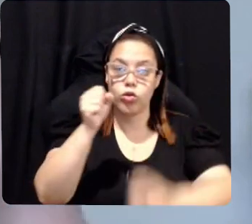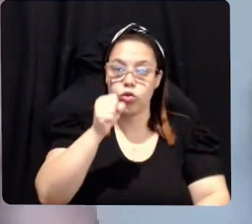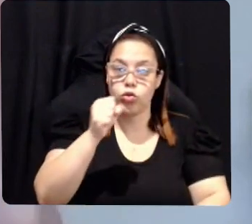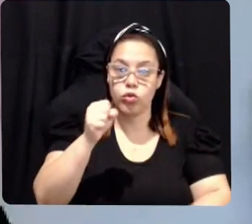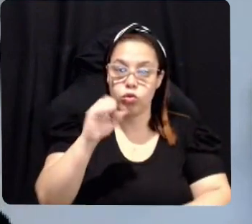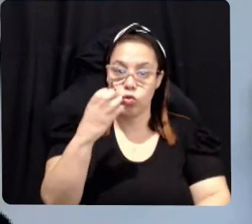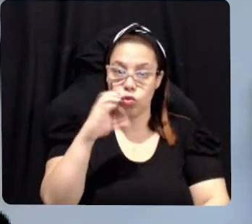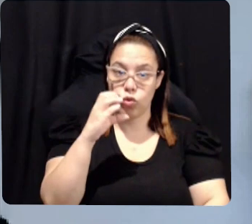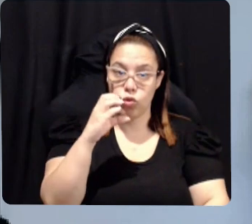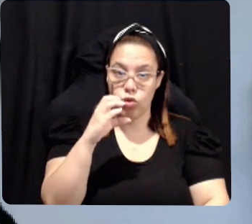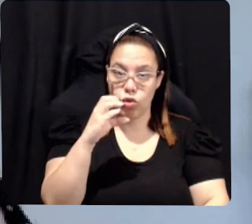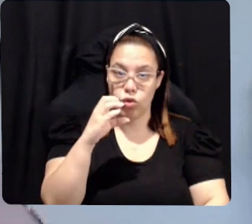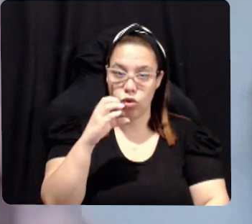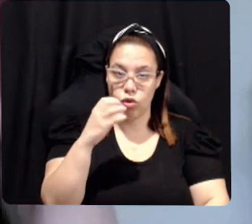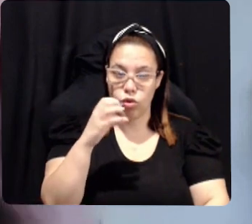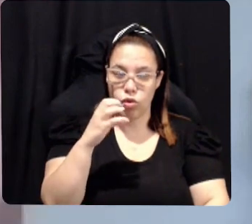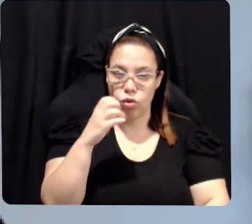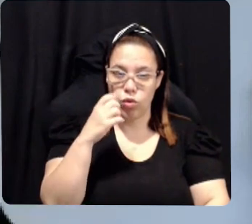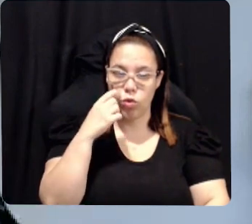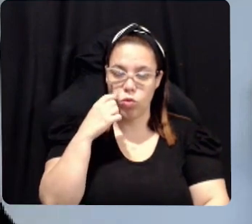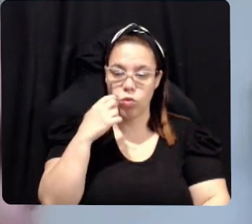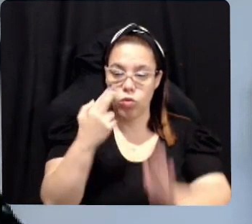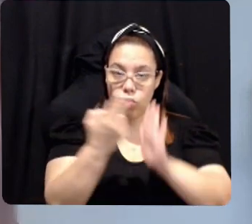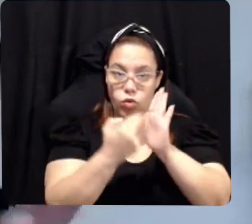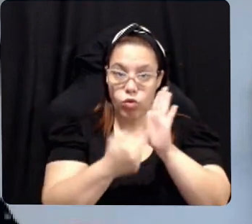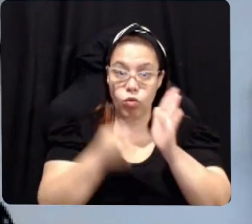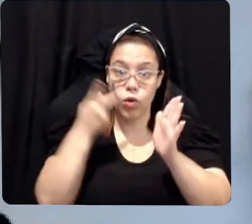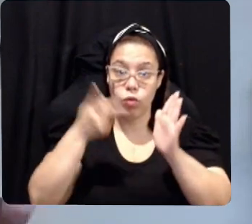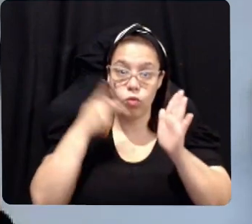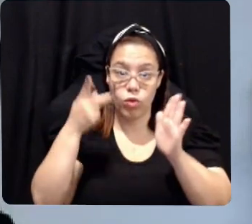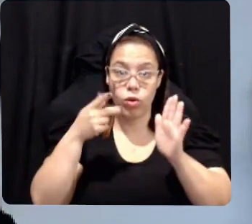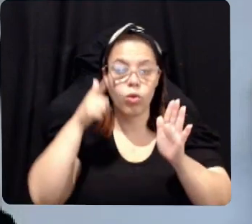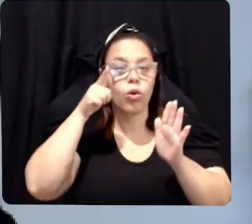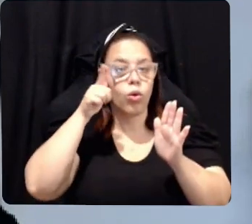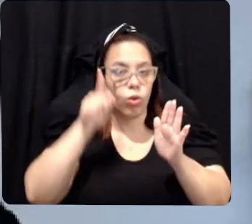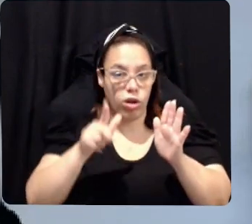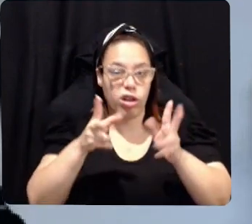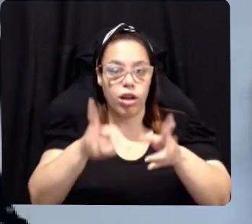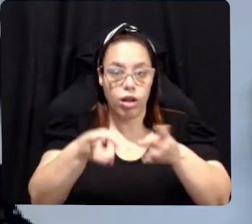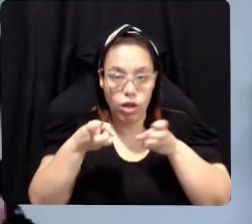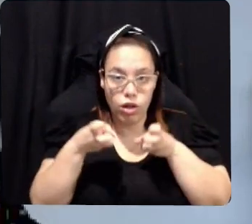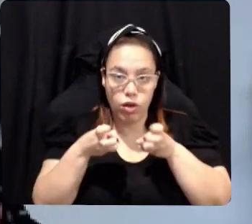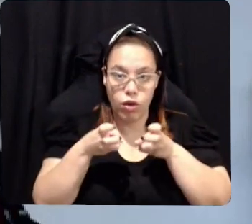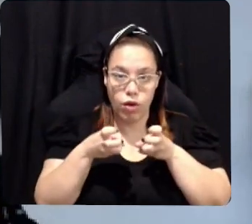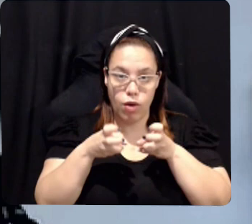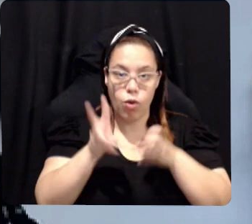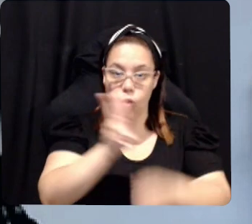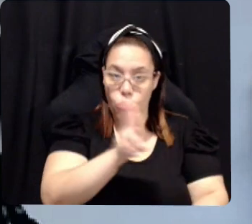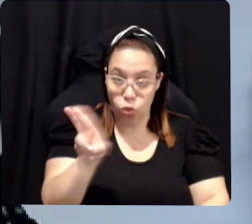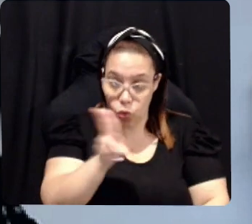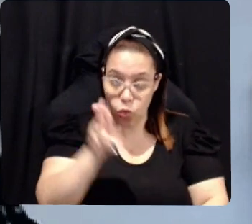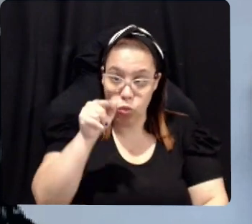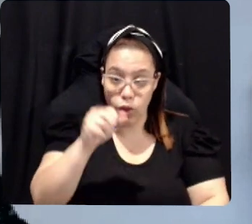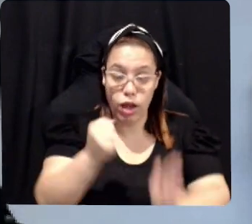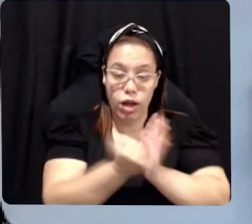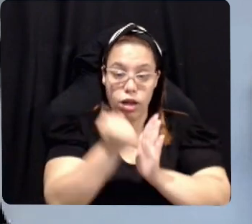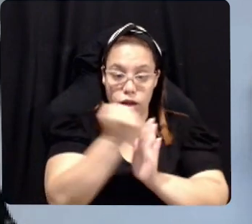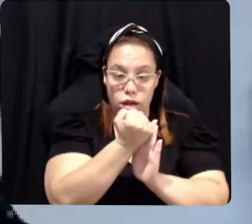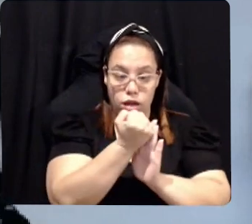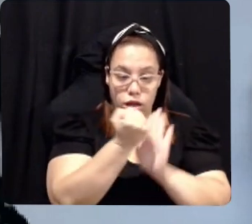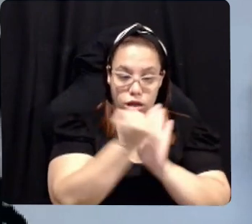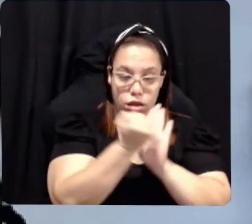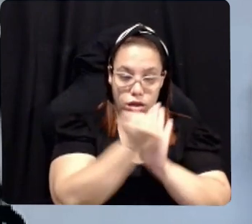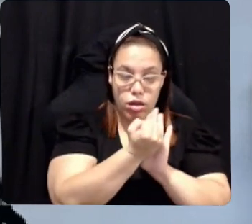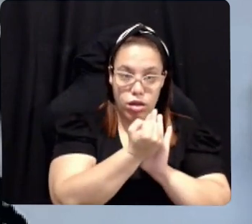de um refrigerante, que é um desenho muito falado, ela consegue reconhecer o nome